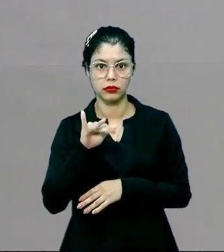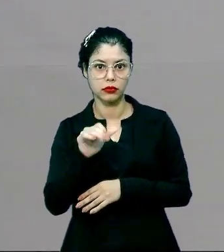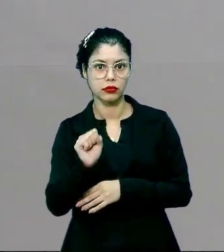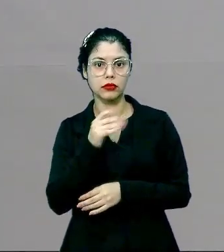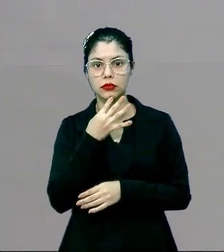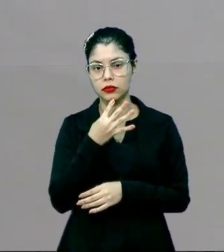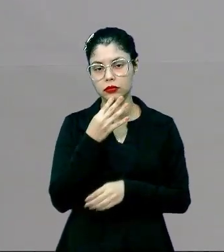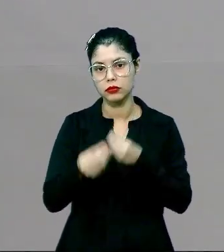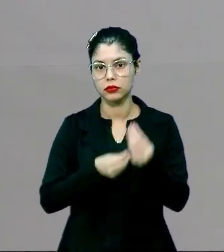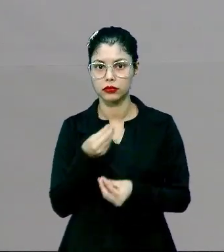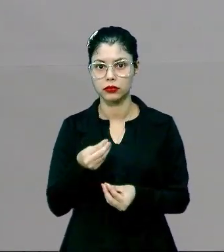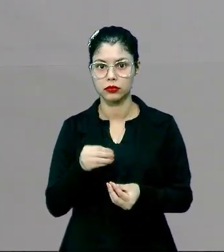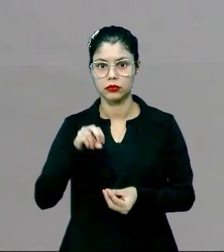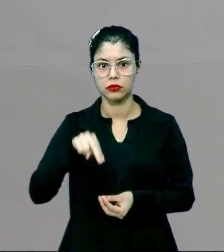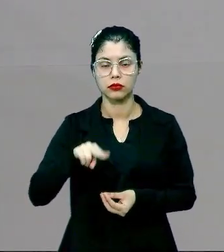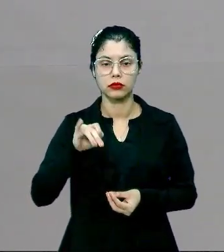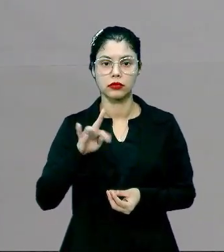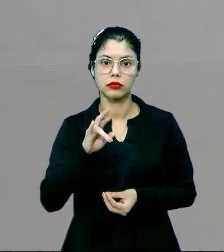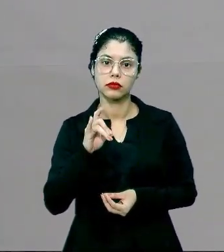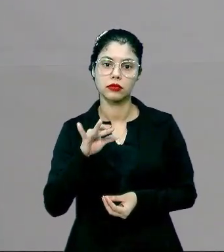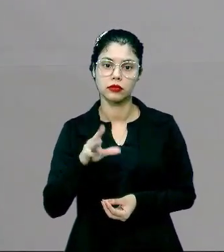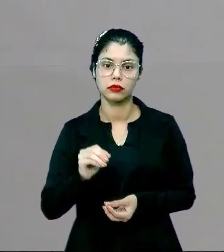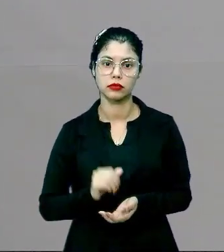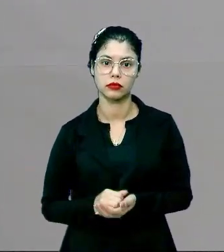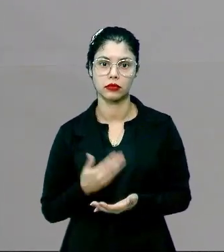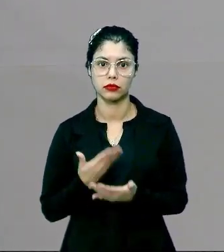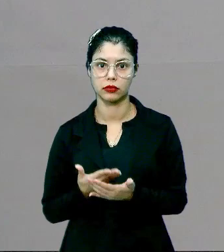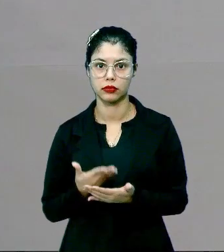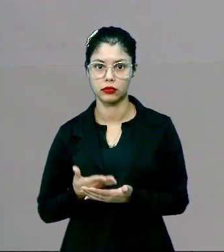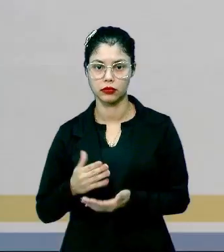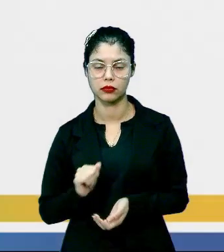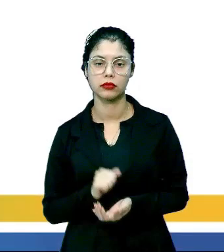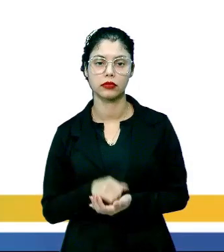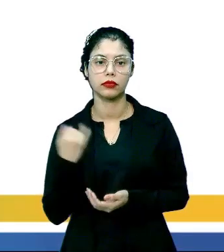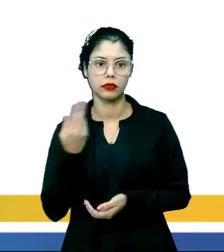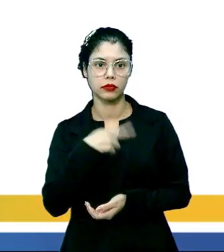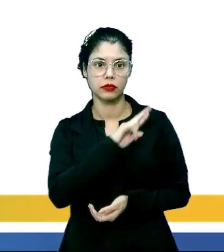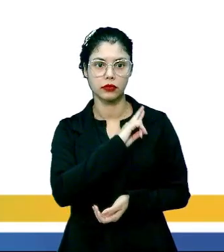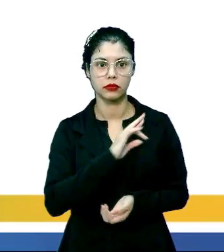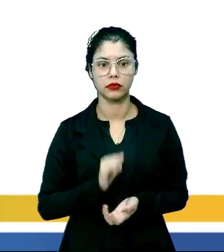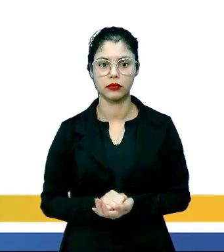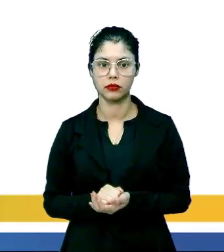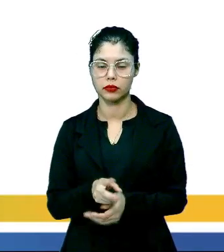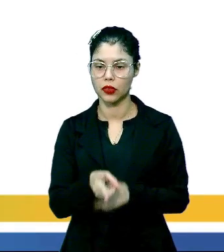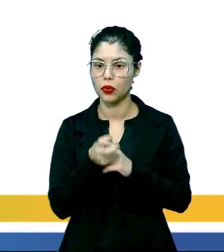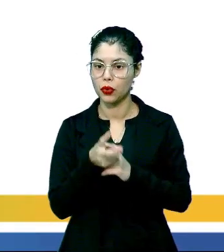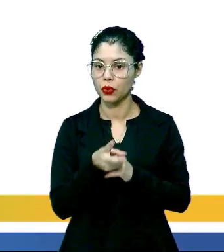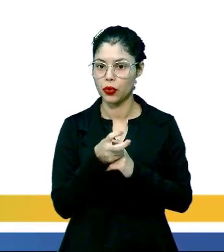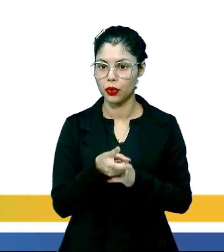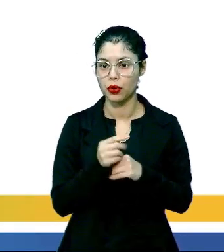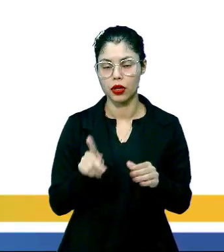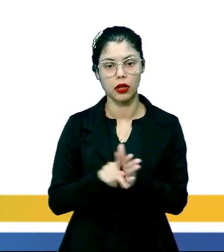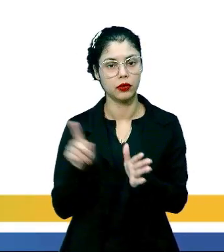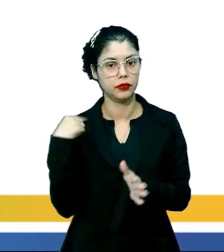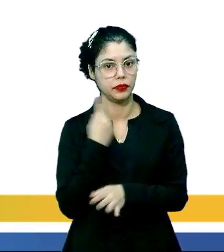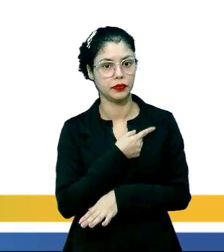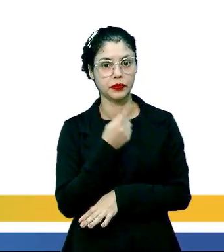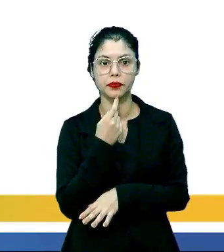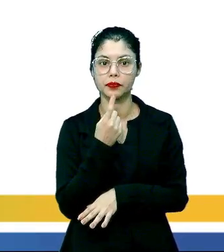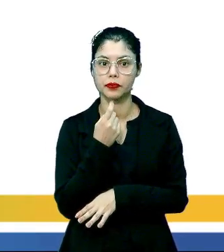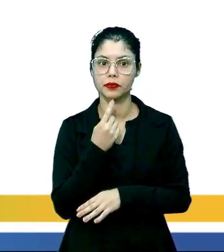são conhecidos como os néfron, e a gente vai estudar ele, tá? É eles que são responsáveis por fazer a filtração aí do nosso